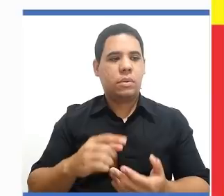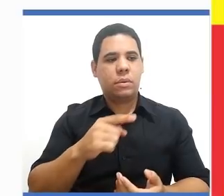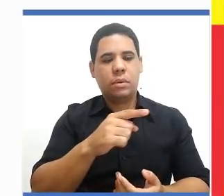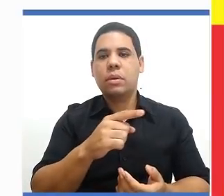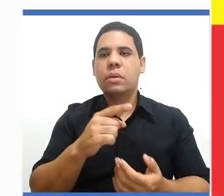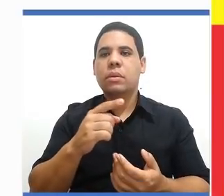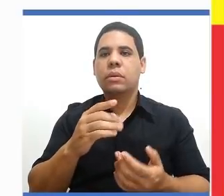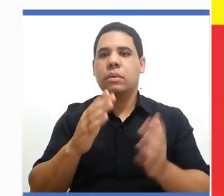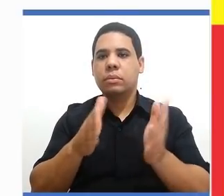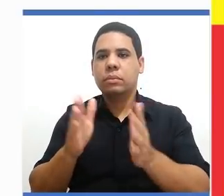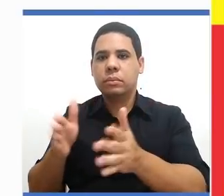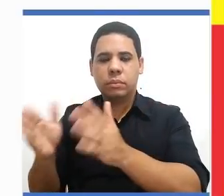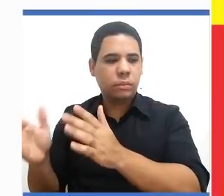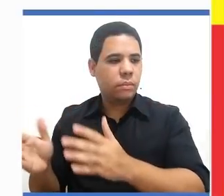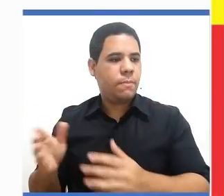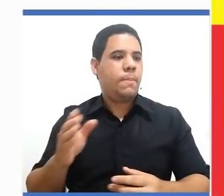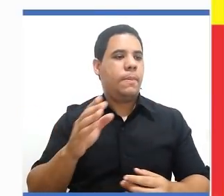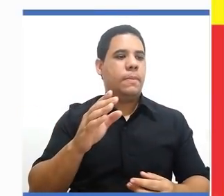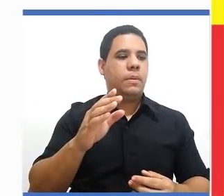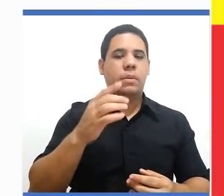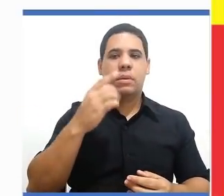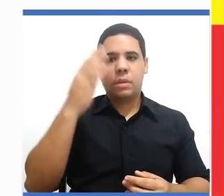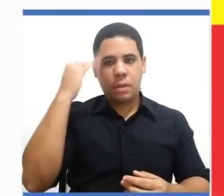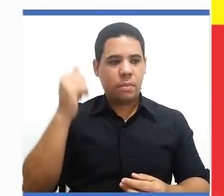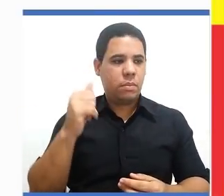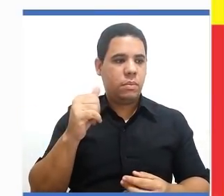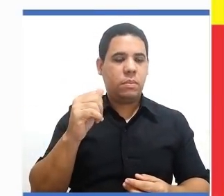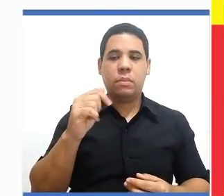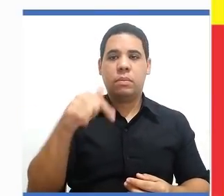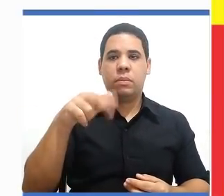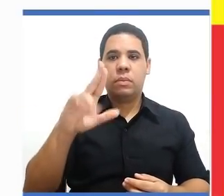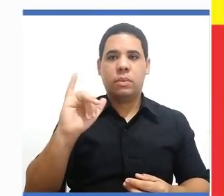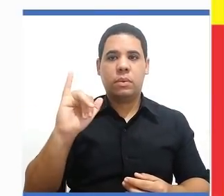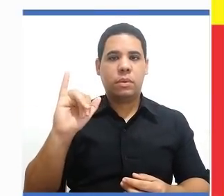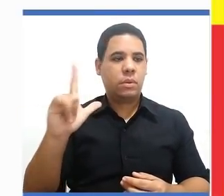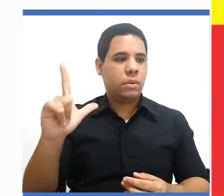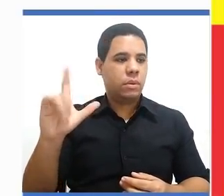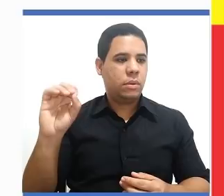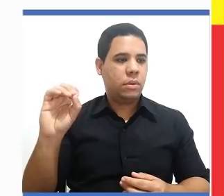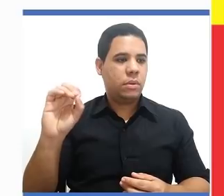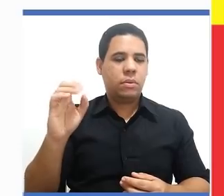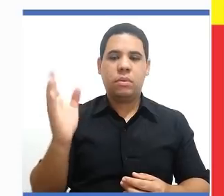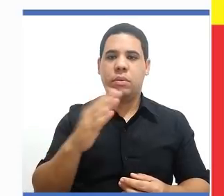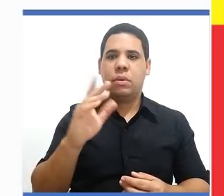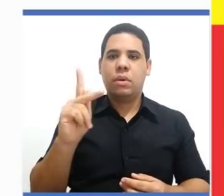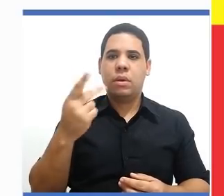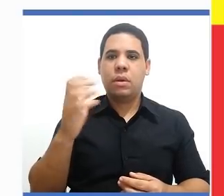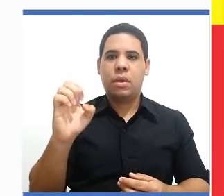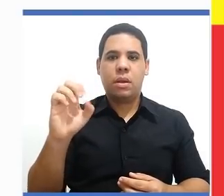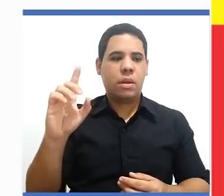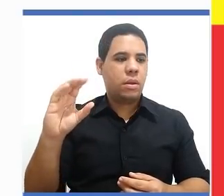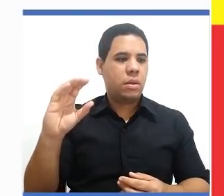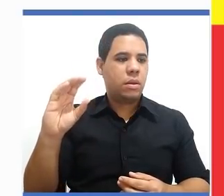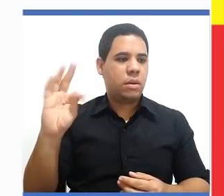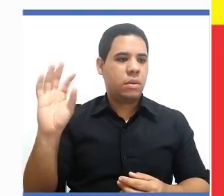decagrama, hectograma, quilograma. Os submúltiplos, decigrama, centigrama,